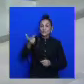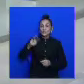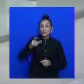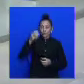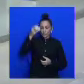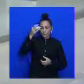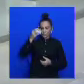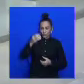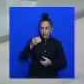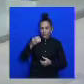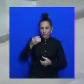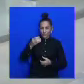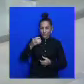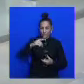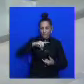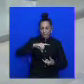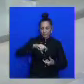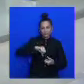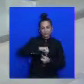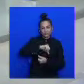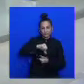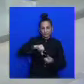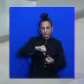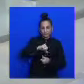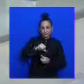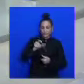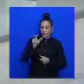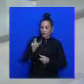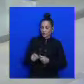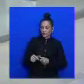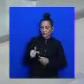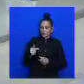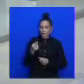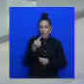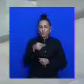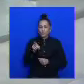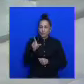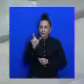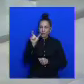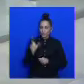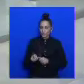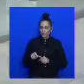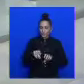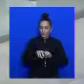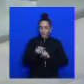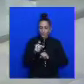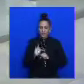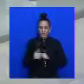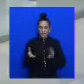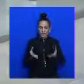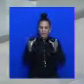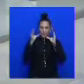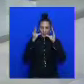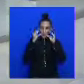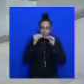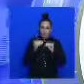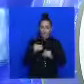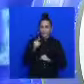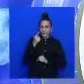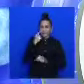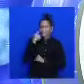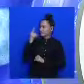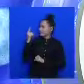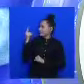Bola que retorna para o suporte. E agora a indicação da coluna 7, a última coluna do Super 7 desta noite.